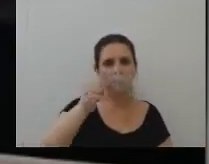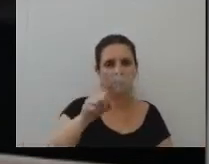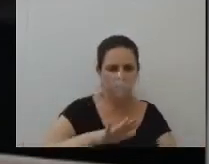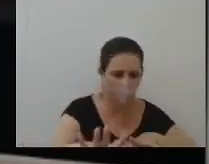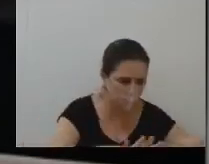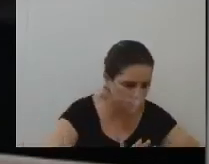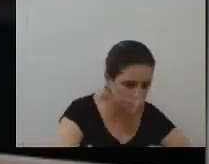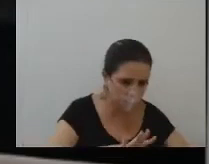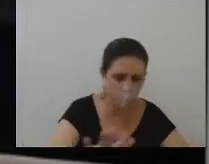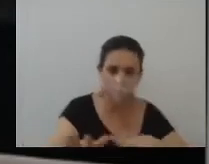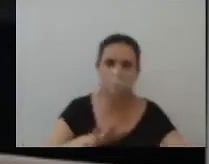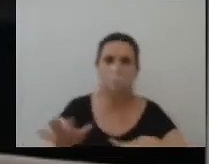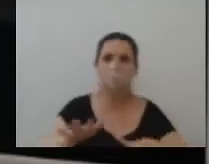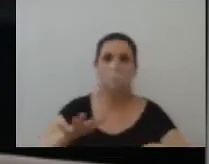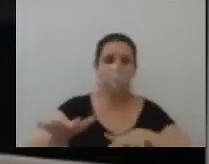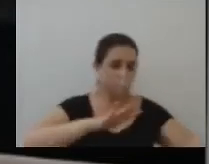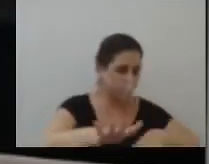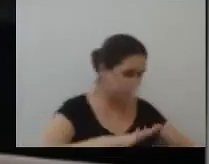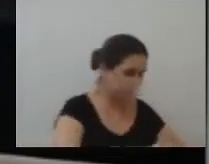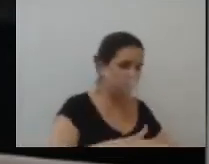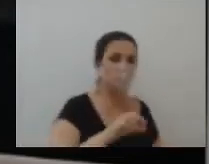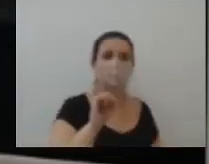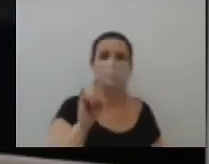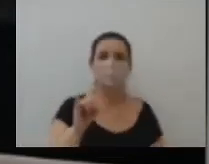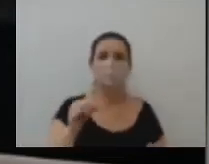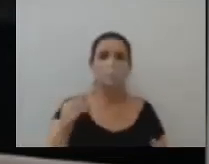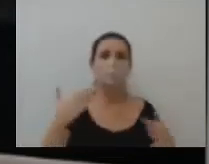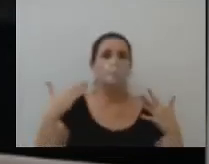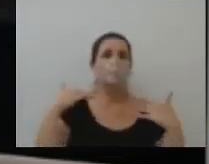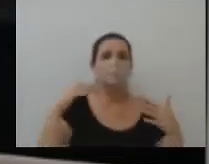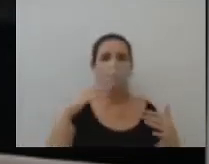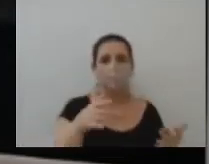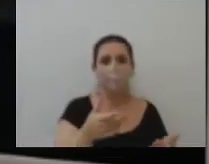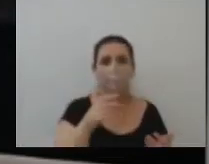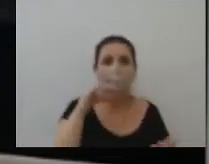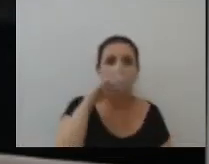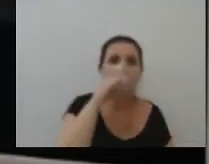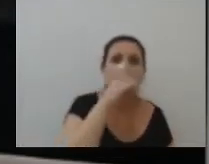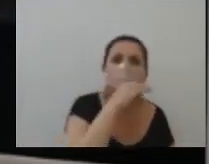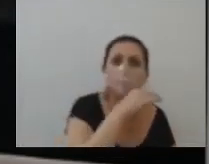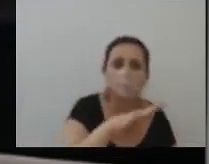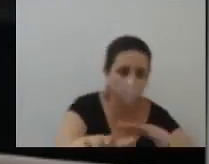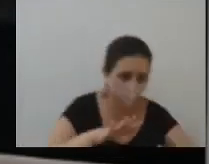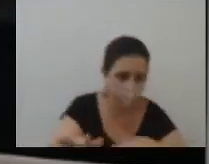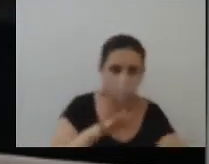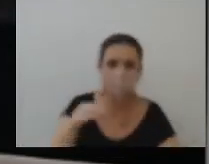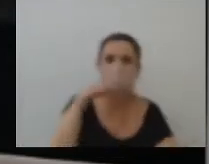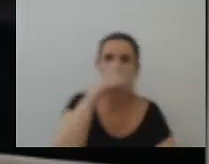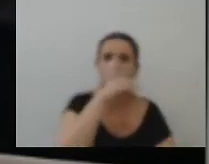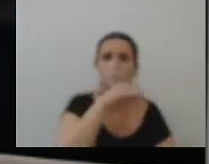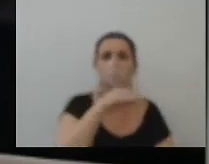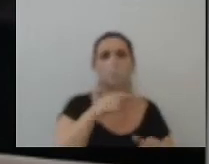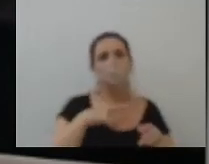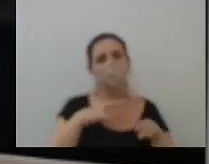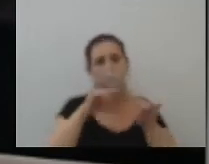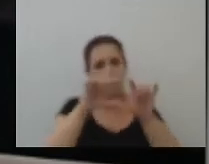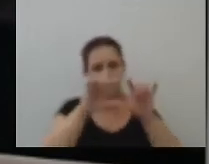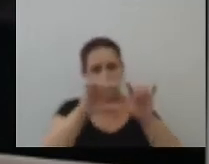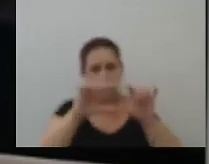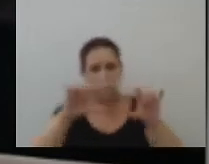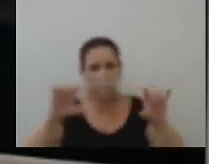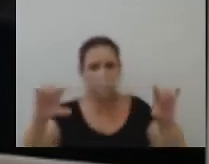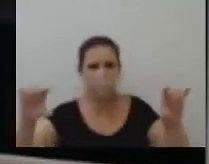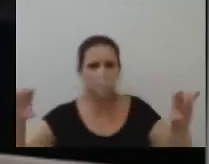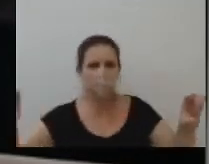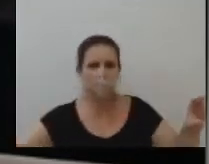tiverem essas moléculas, maior vai ser a temperatura dessa barra. Então eu estou considerando uma barra uniforme. Ela